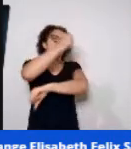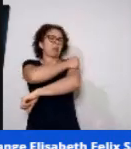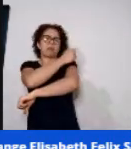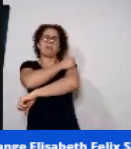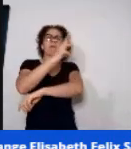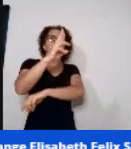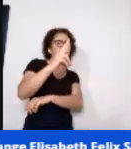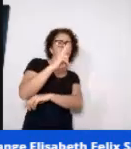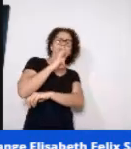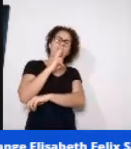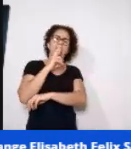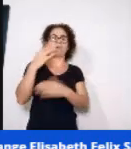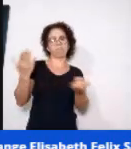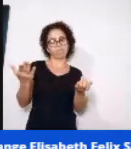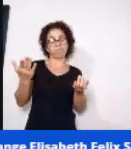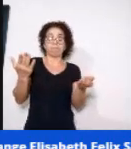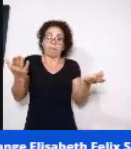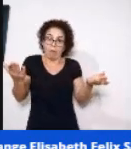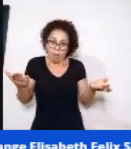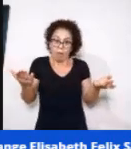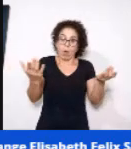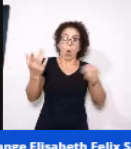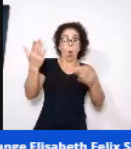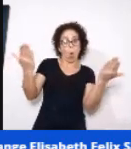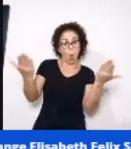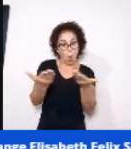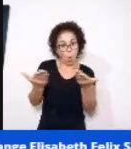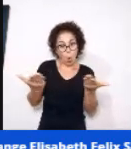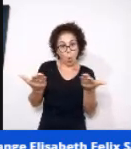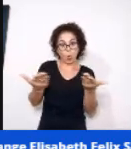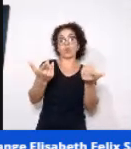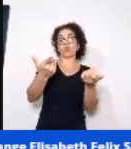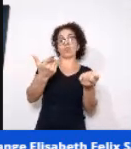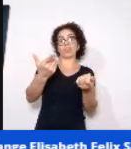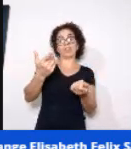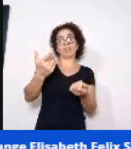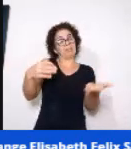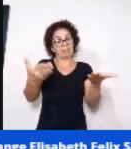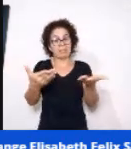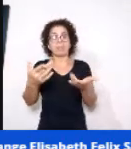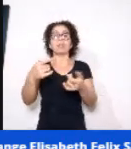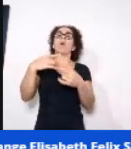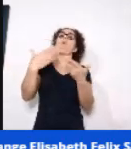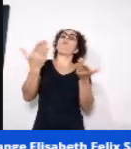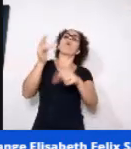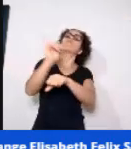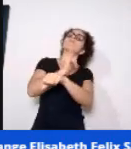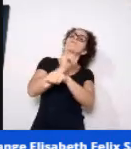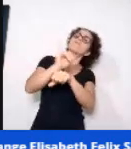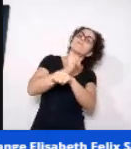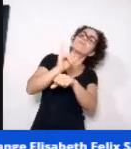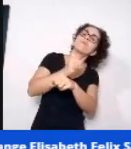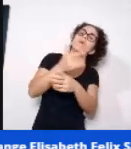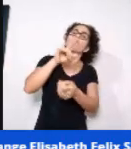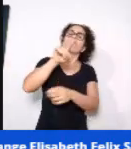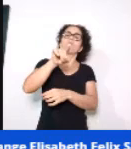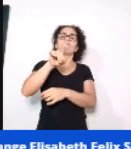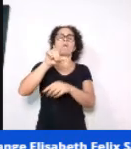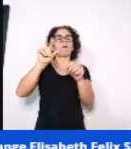você tem para hoje é isso. Que estratégias você vai adotar para resolver que o aluno não está